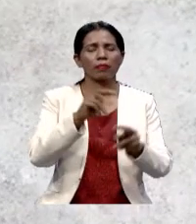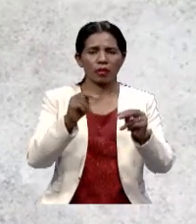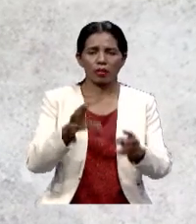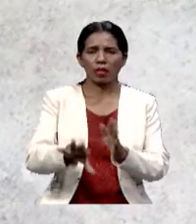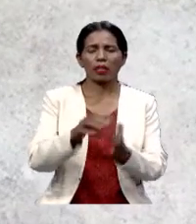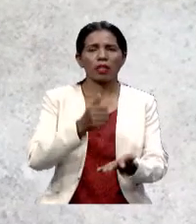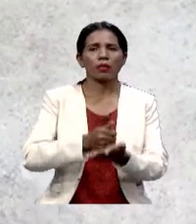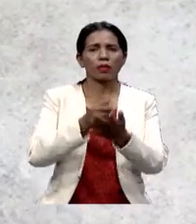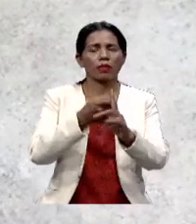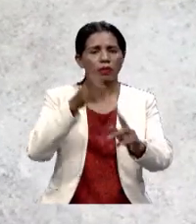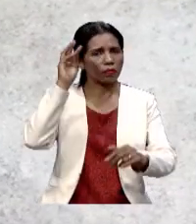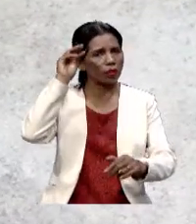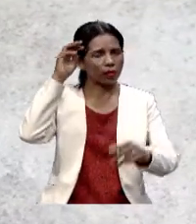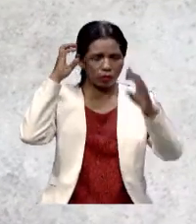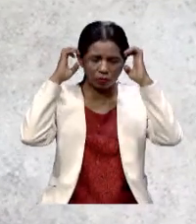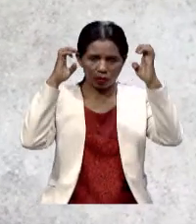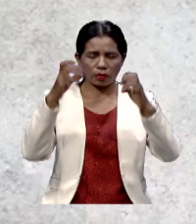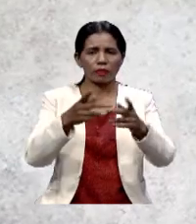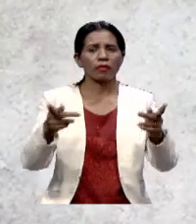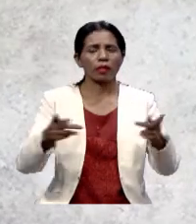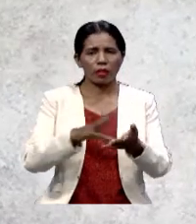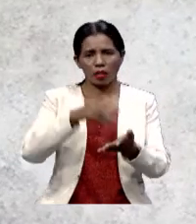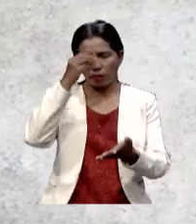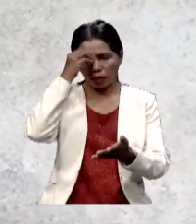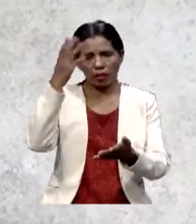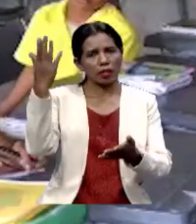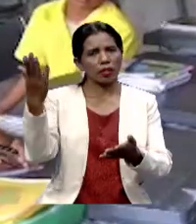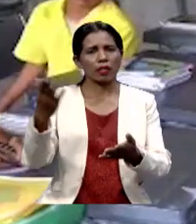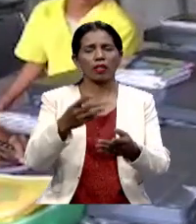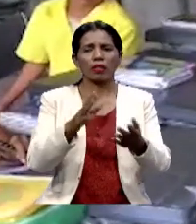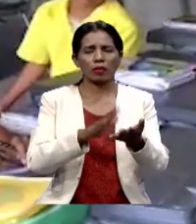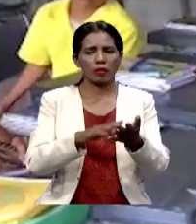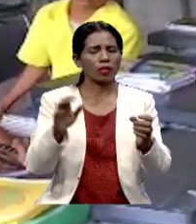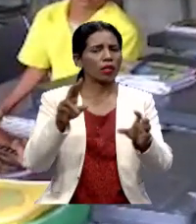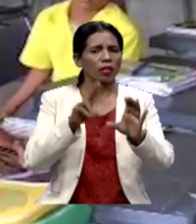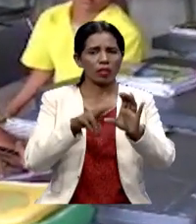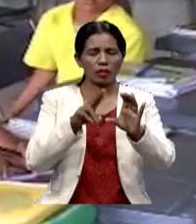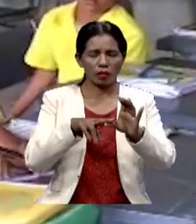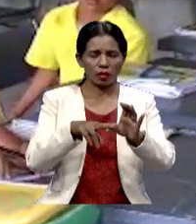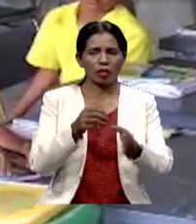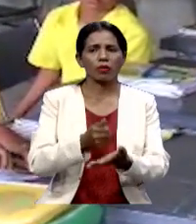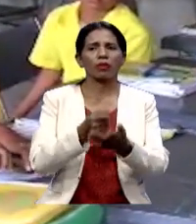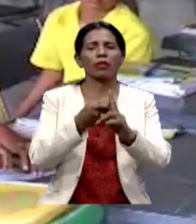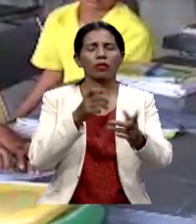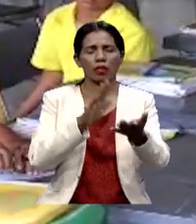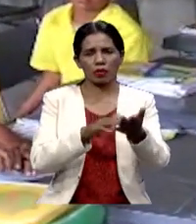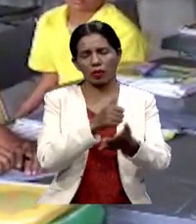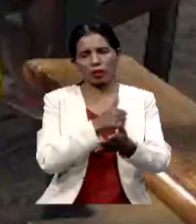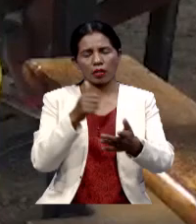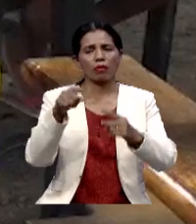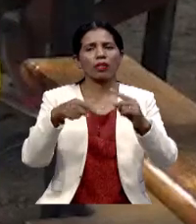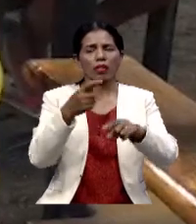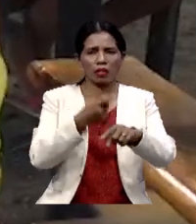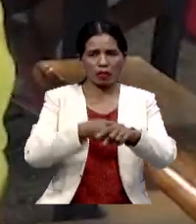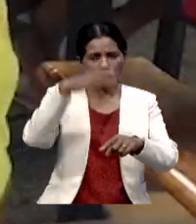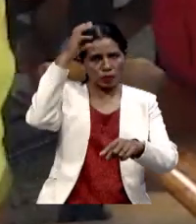atenção husi Ministério Educação. Sala aprendizagem e escola ne la suficiente. Cadeira ba alunos setan tulung husi escola seluk no banghira tempo